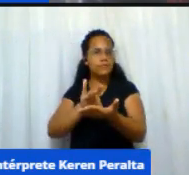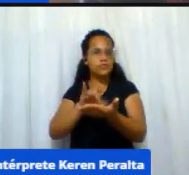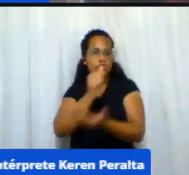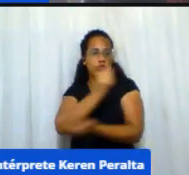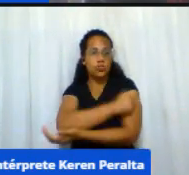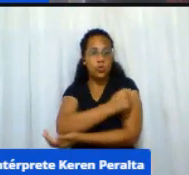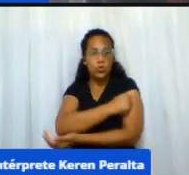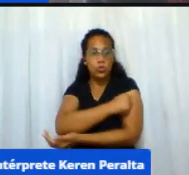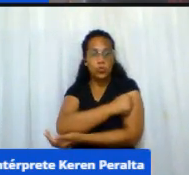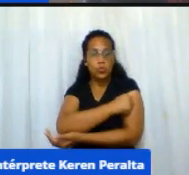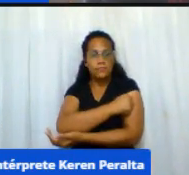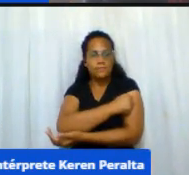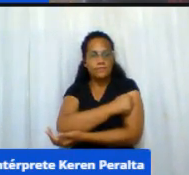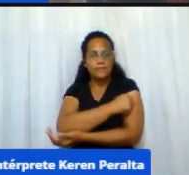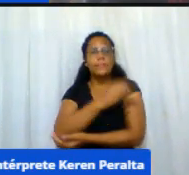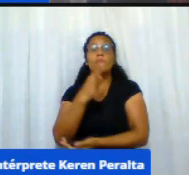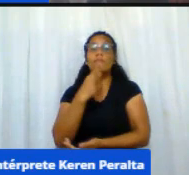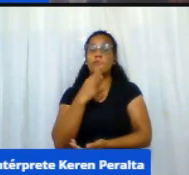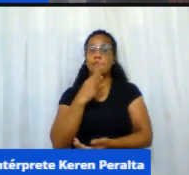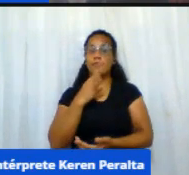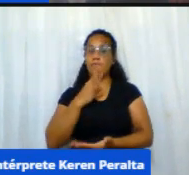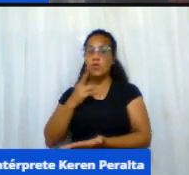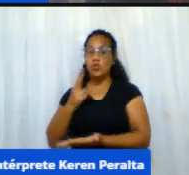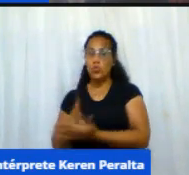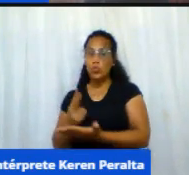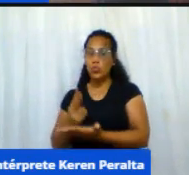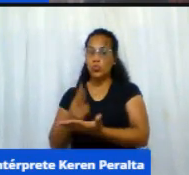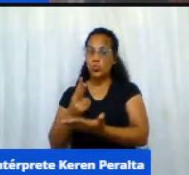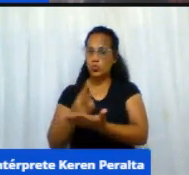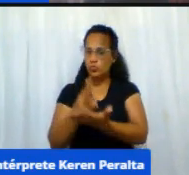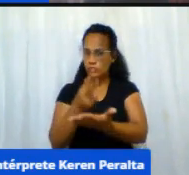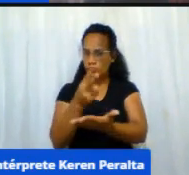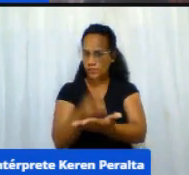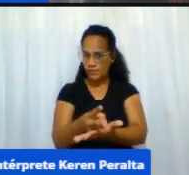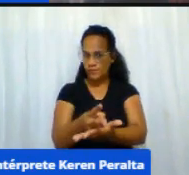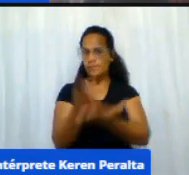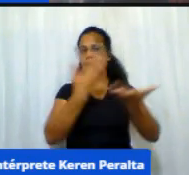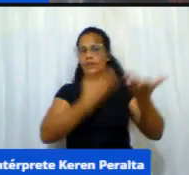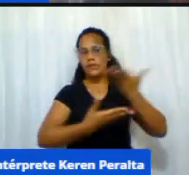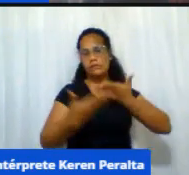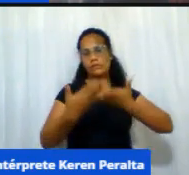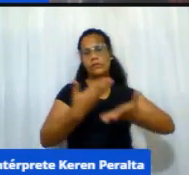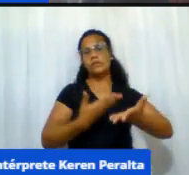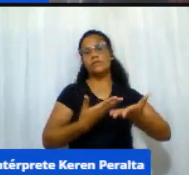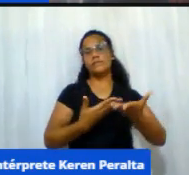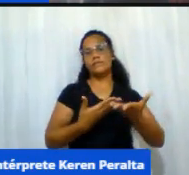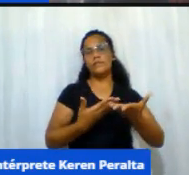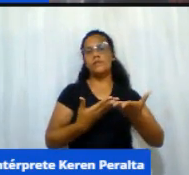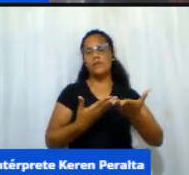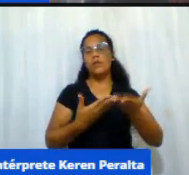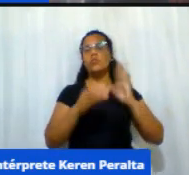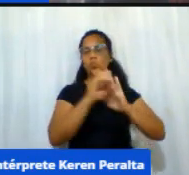de forma contínua, em relação a que eles tiveram bom proveito, né, ao ano que eles cumpriram,